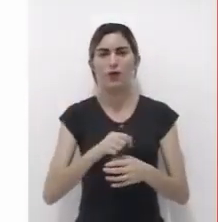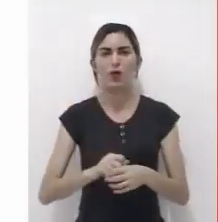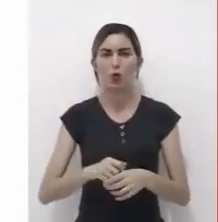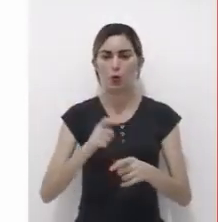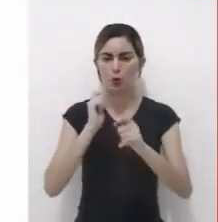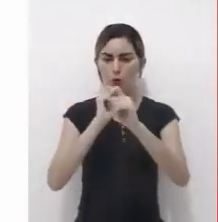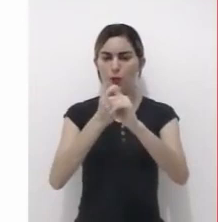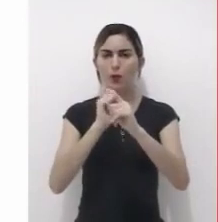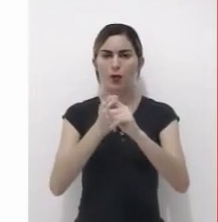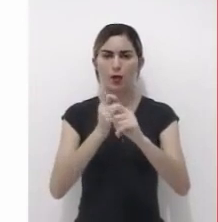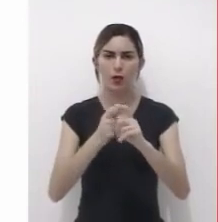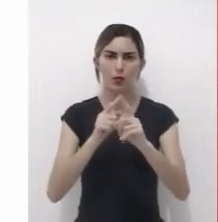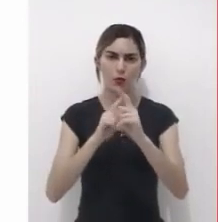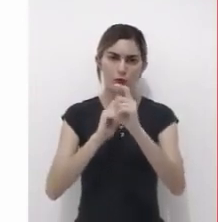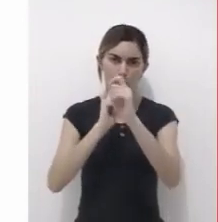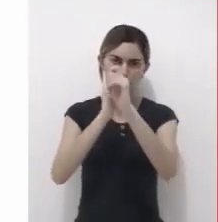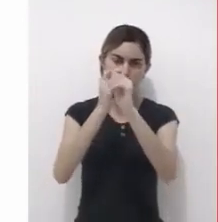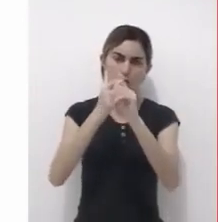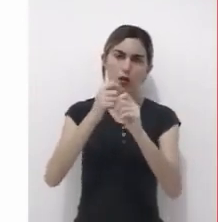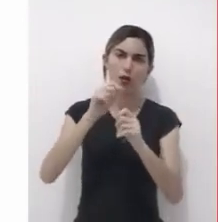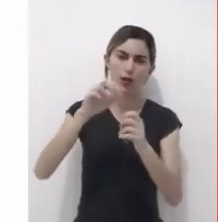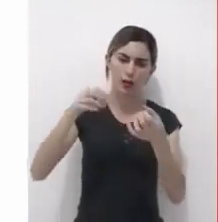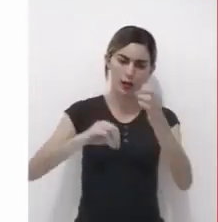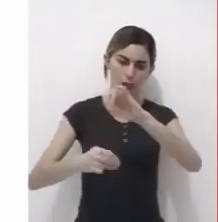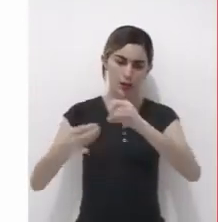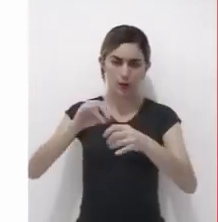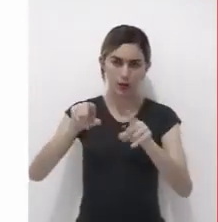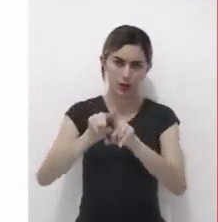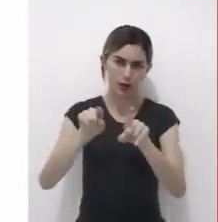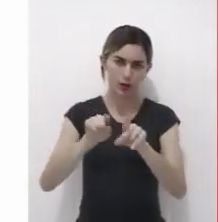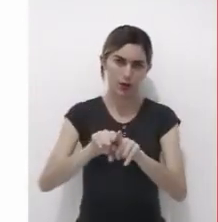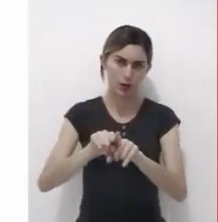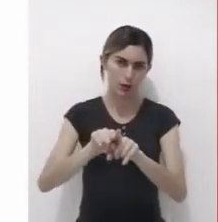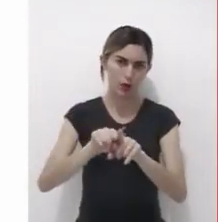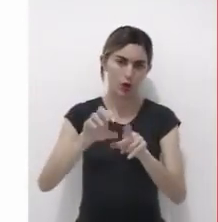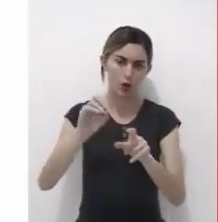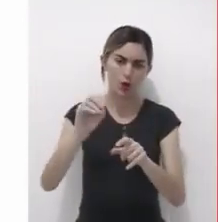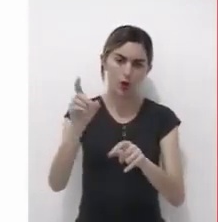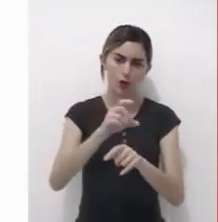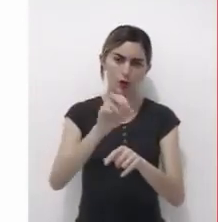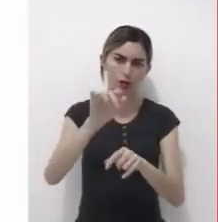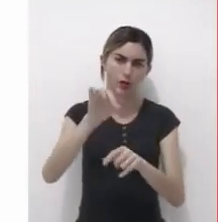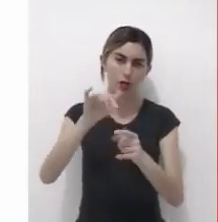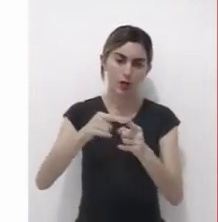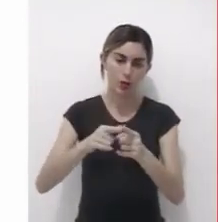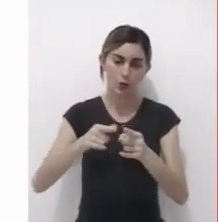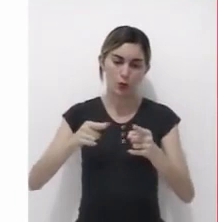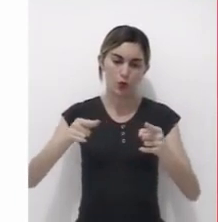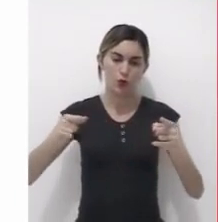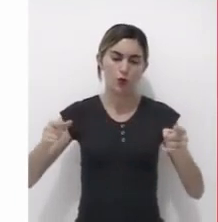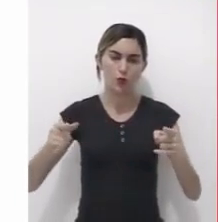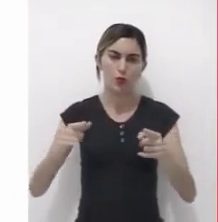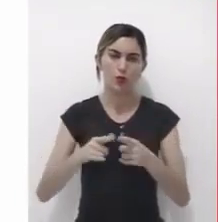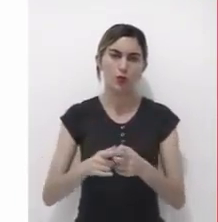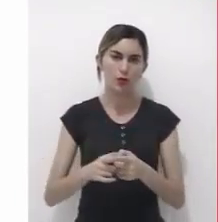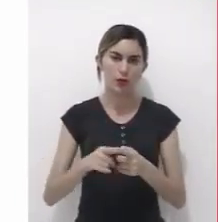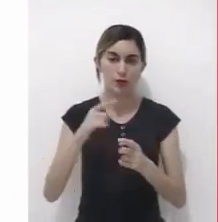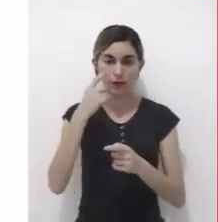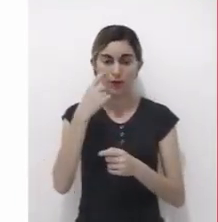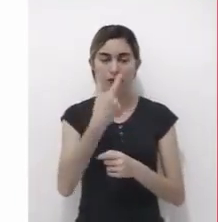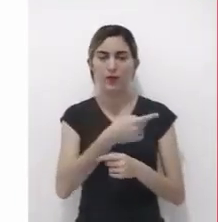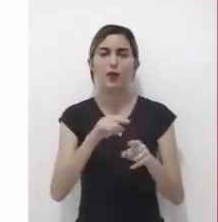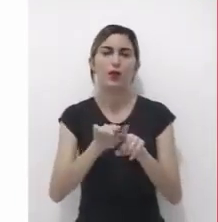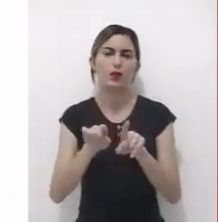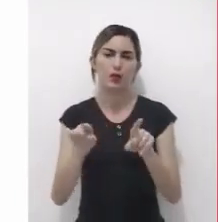o prego que está passando por uma reação química também de oxidação que aumenta o seu tamanho. Dá